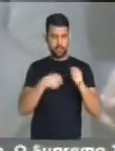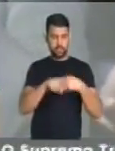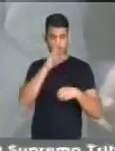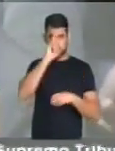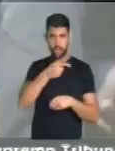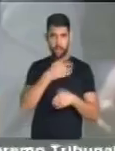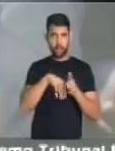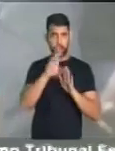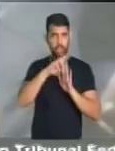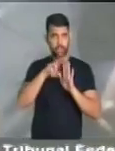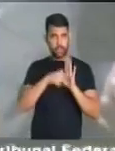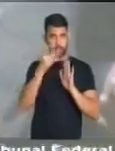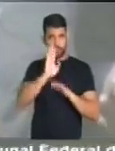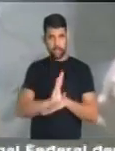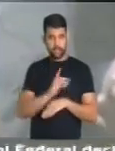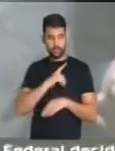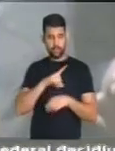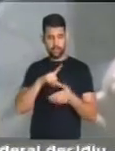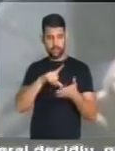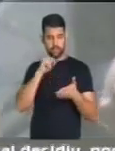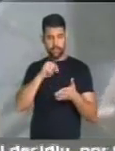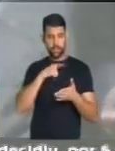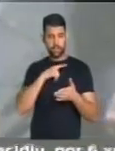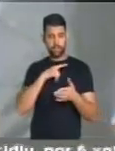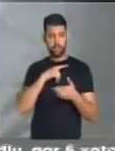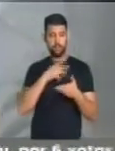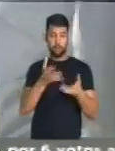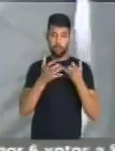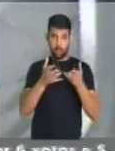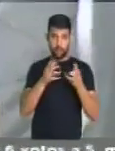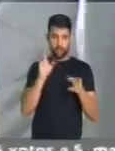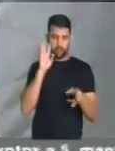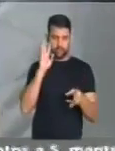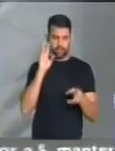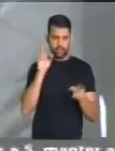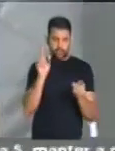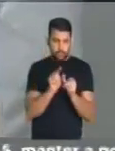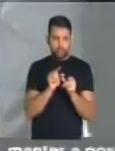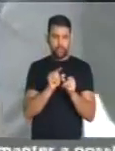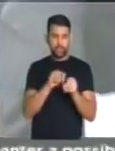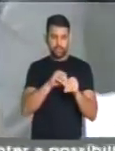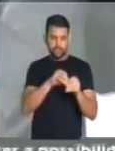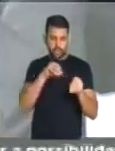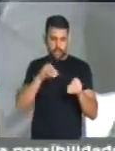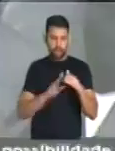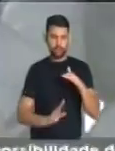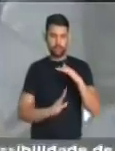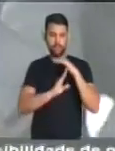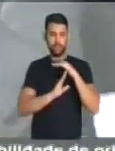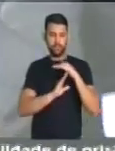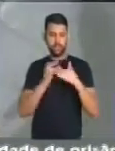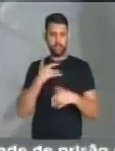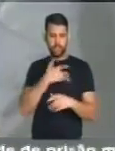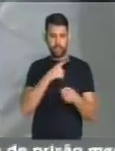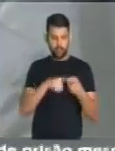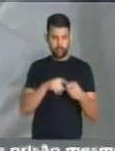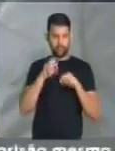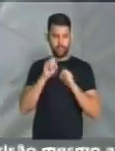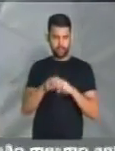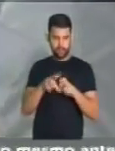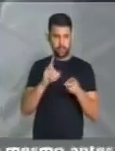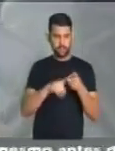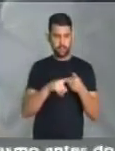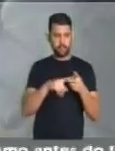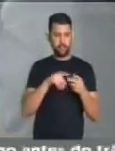ditava todas as regras. Esse destaque pretende minimizar, retirar desse limite saúde,